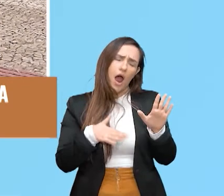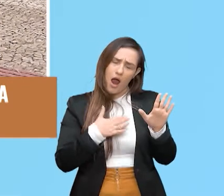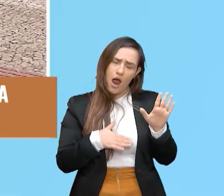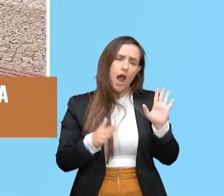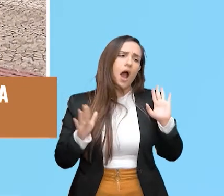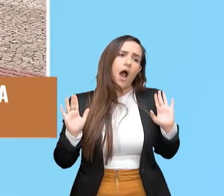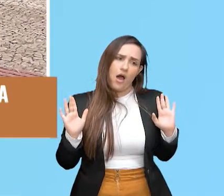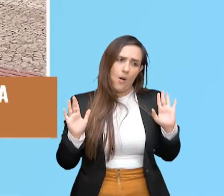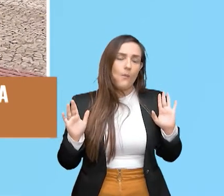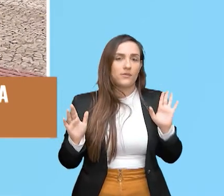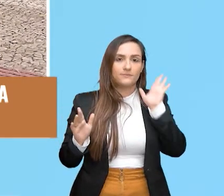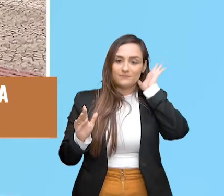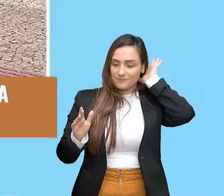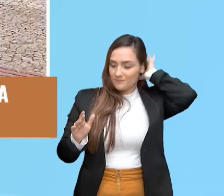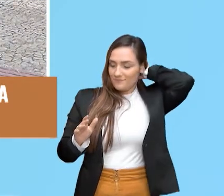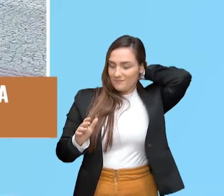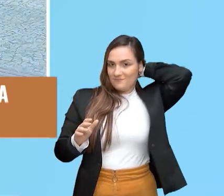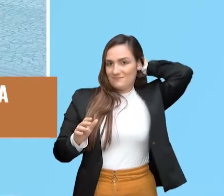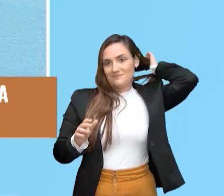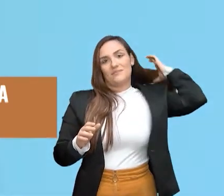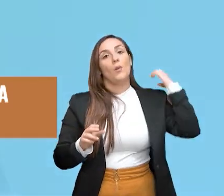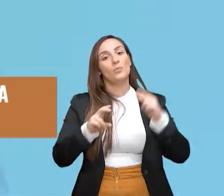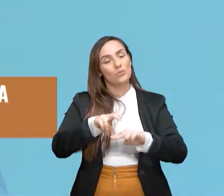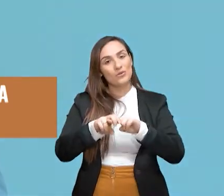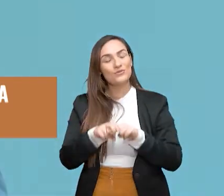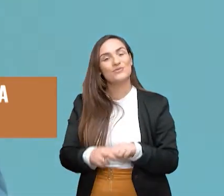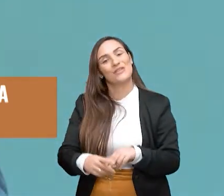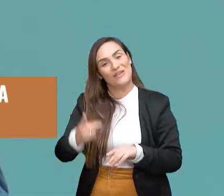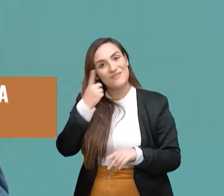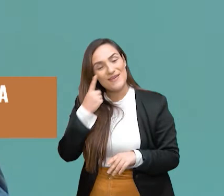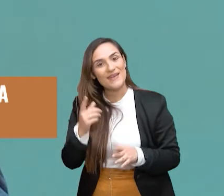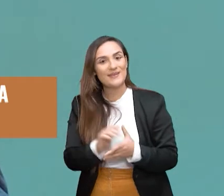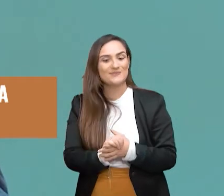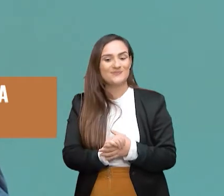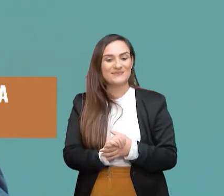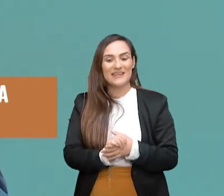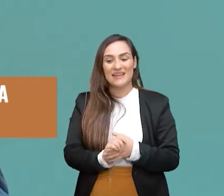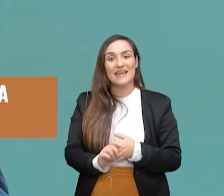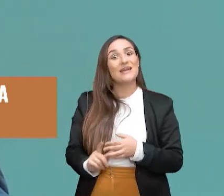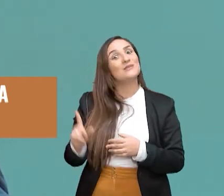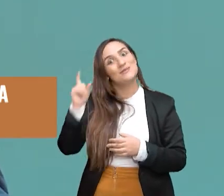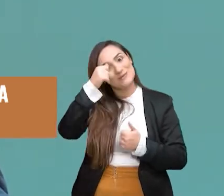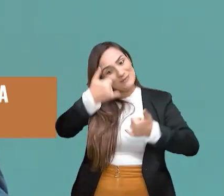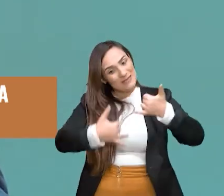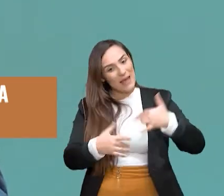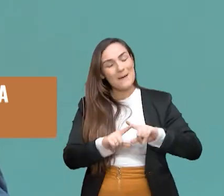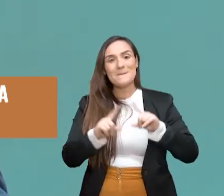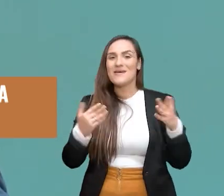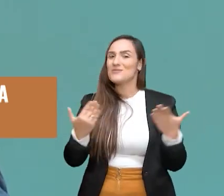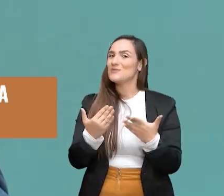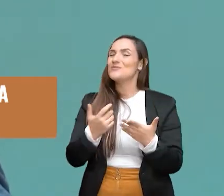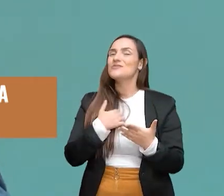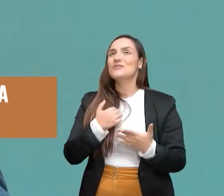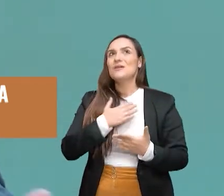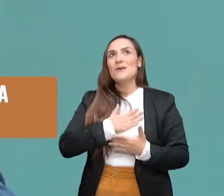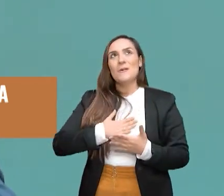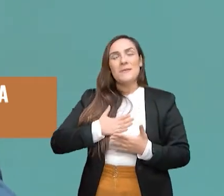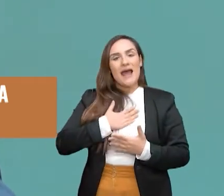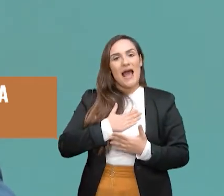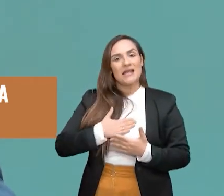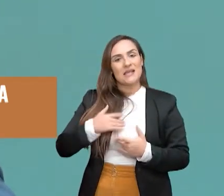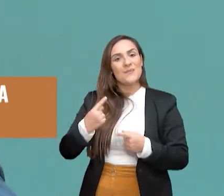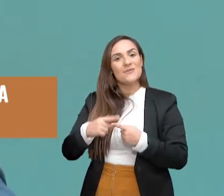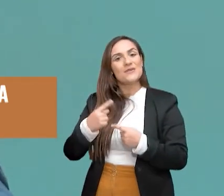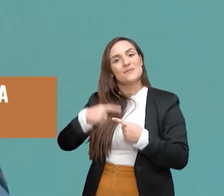atendimento móvel da Defensoria Noturna. Então, assim, é muito gratificante hoje a gente